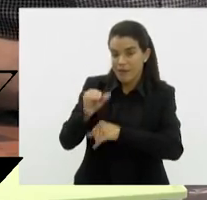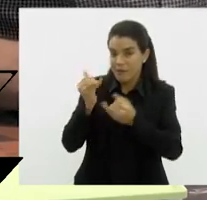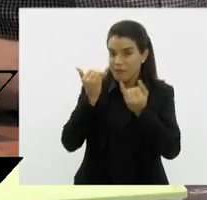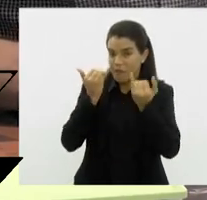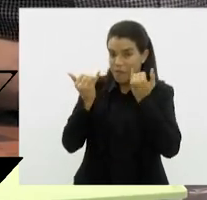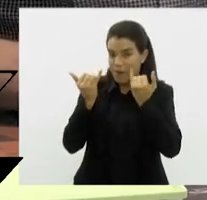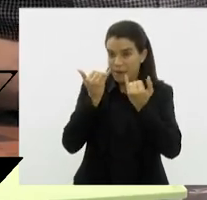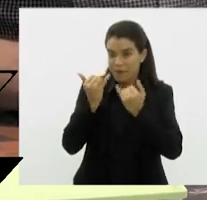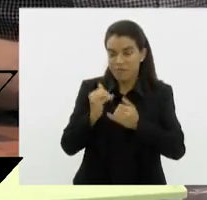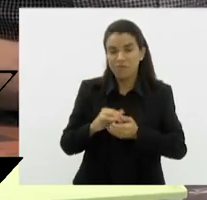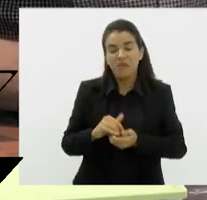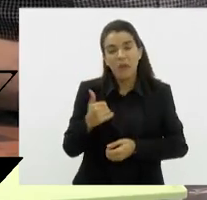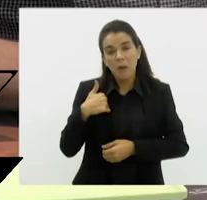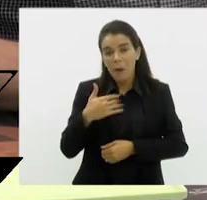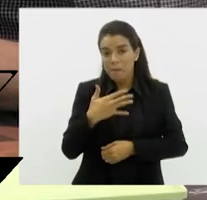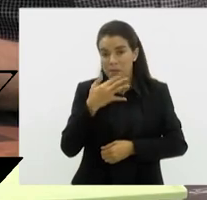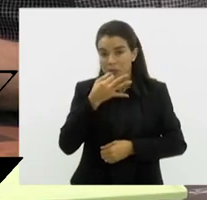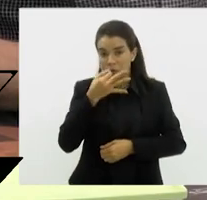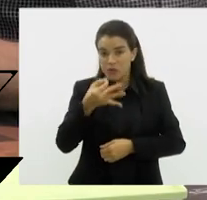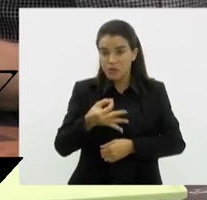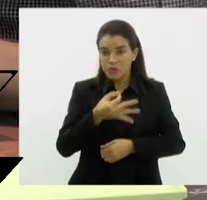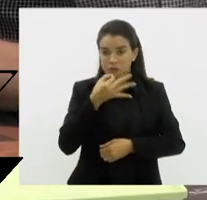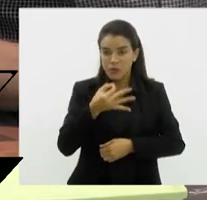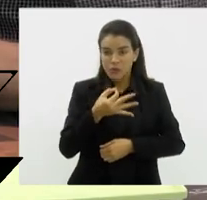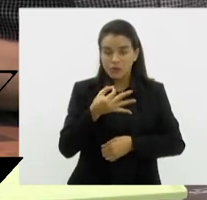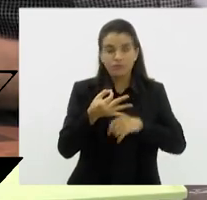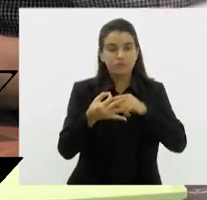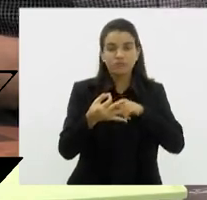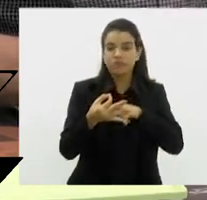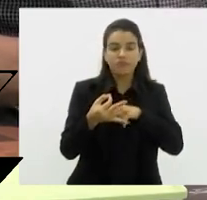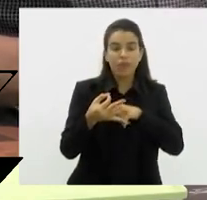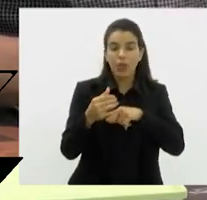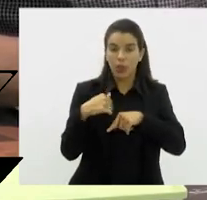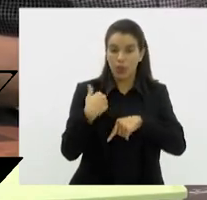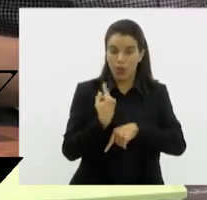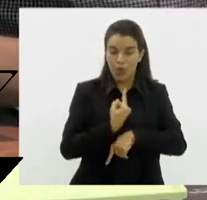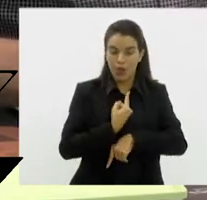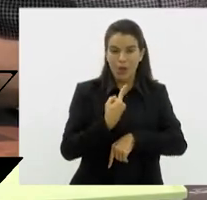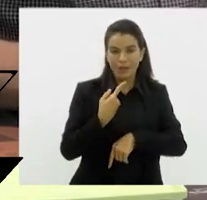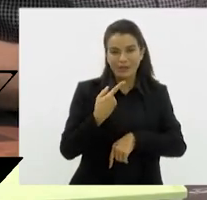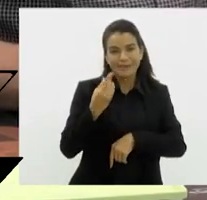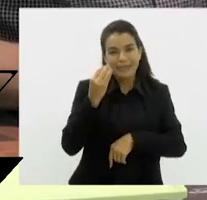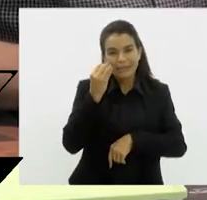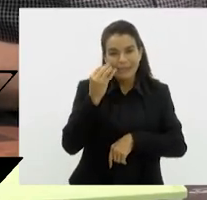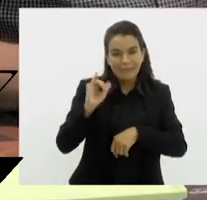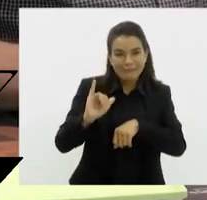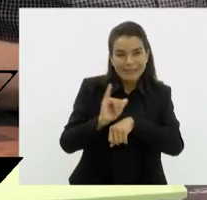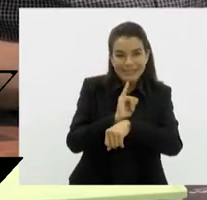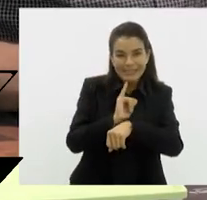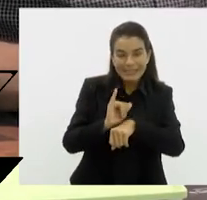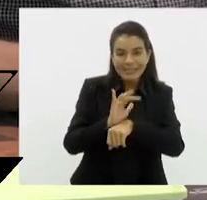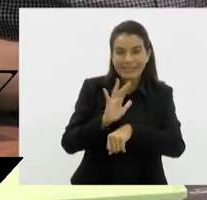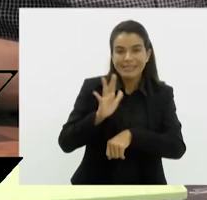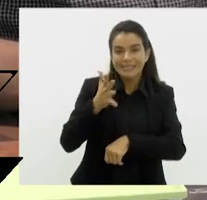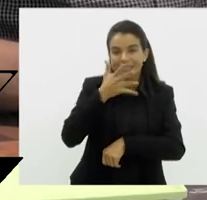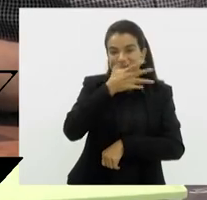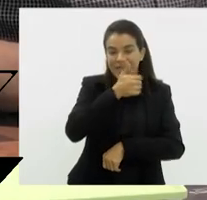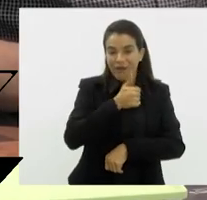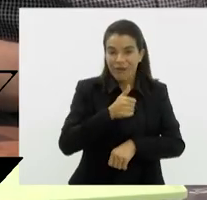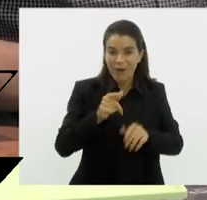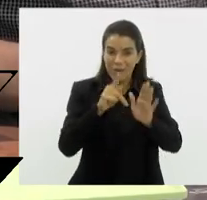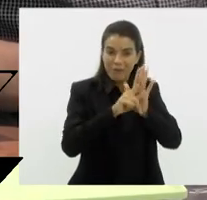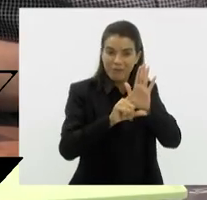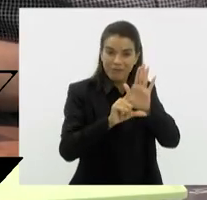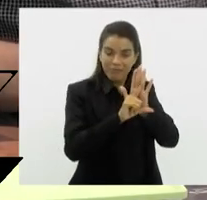nesses termos. Então, a sugestão seria, como a gente normalmente salva os projetos, seria... transformar